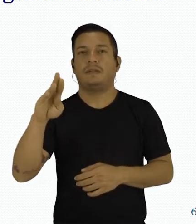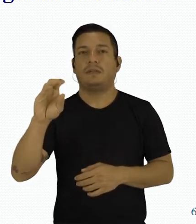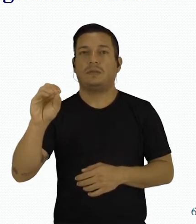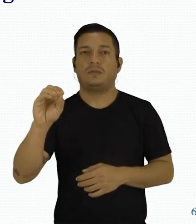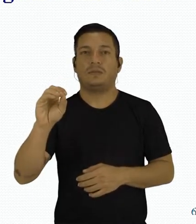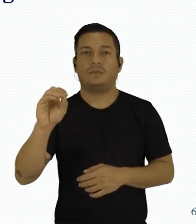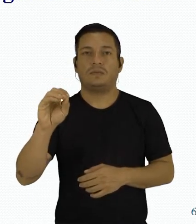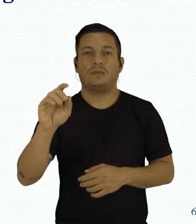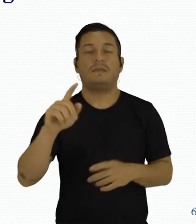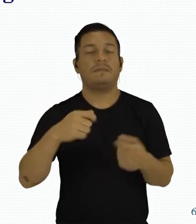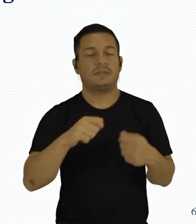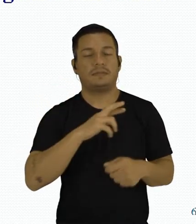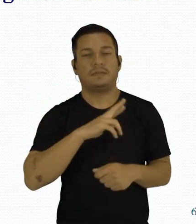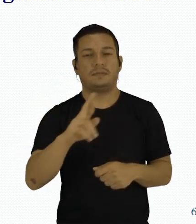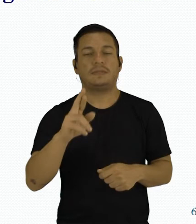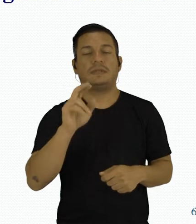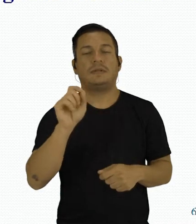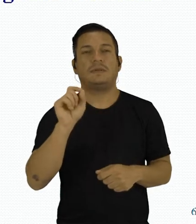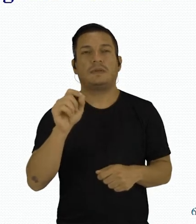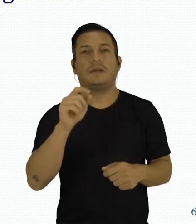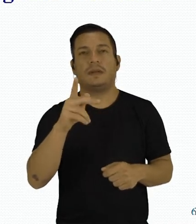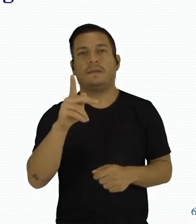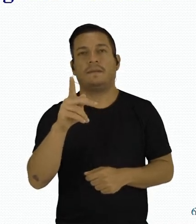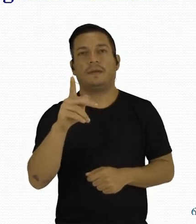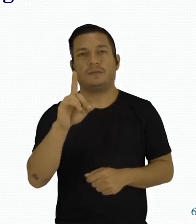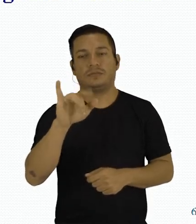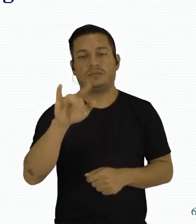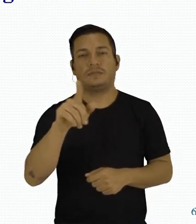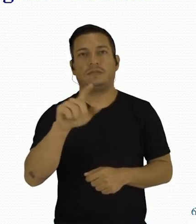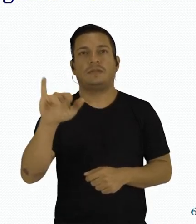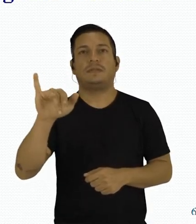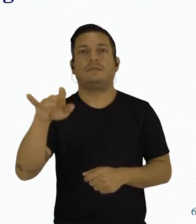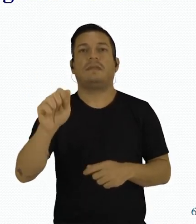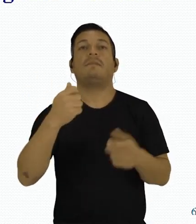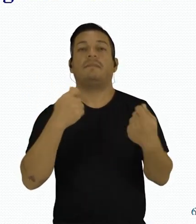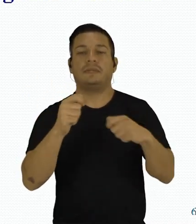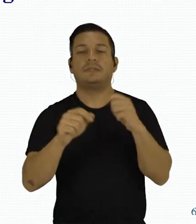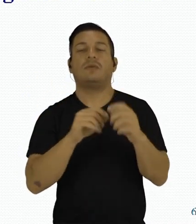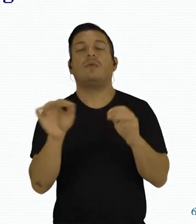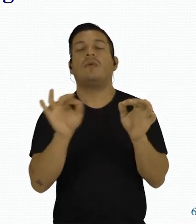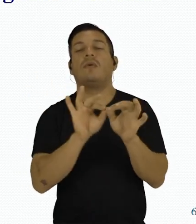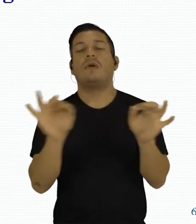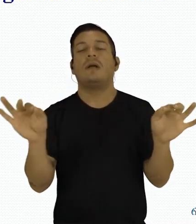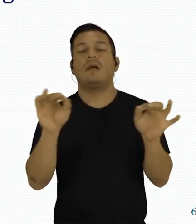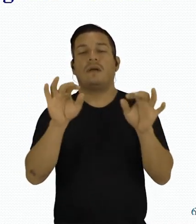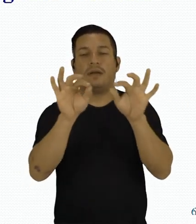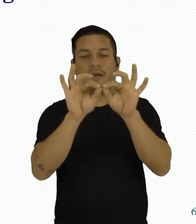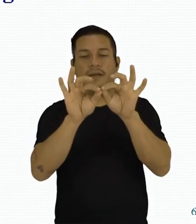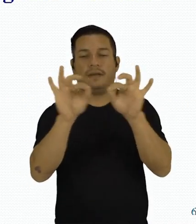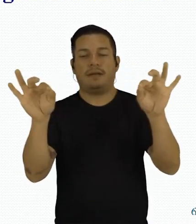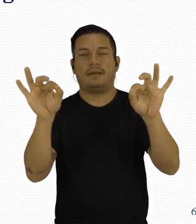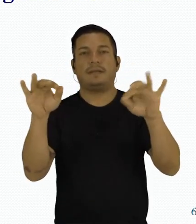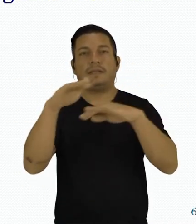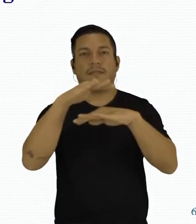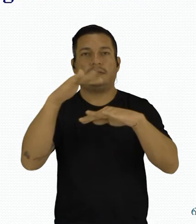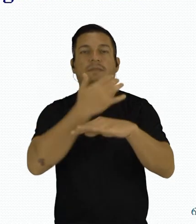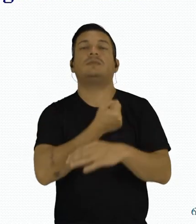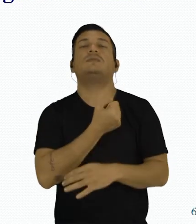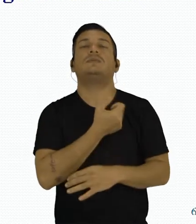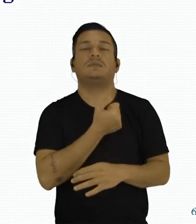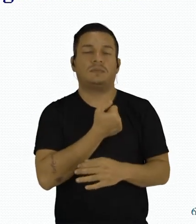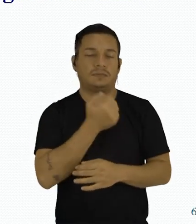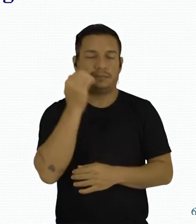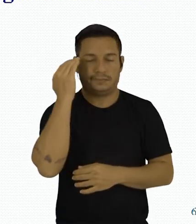mas vai representar uma dízima periódica, coloque a barrinha em cima do período para a gente entender que você está se referindo aí a uma dízima